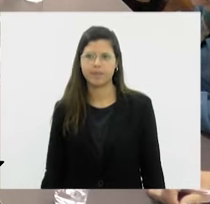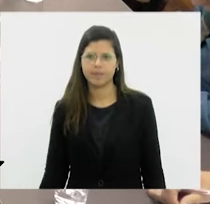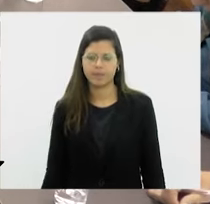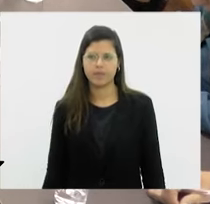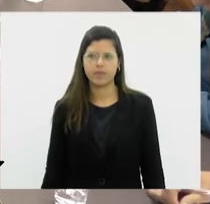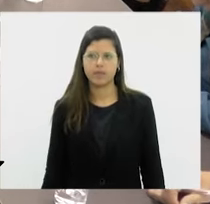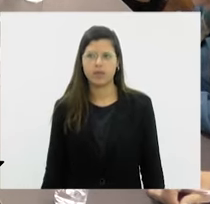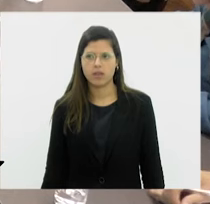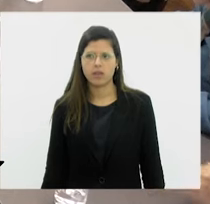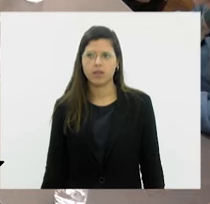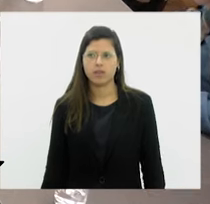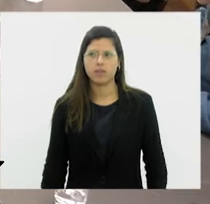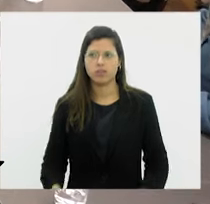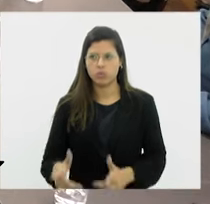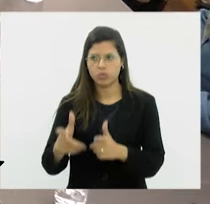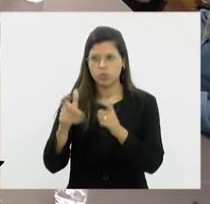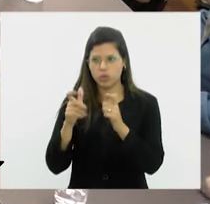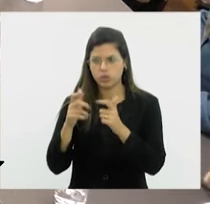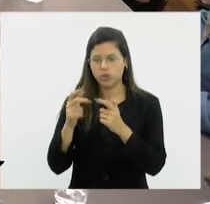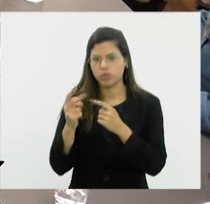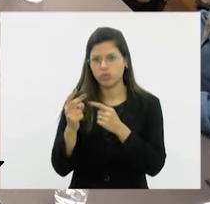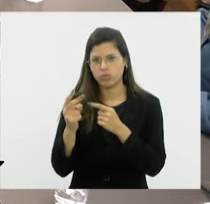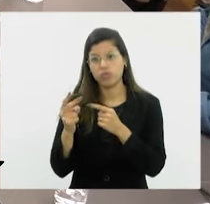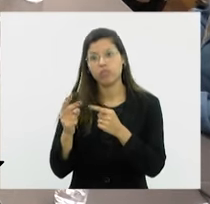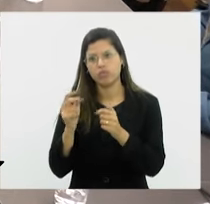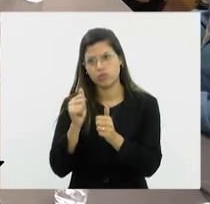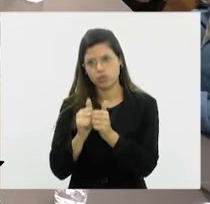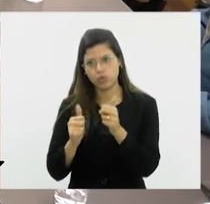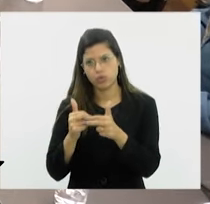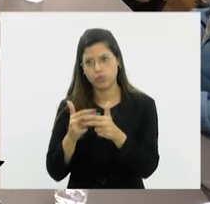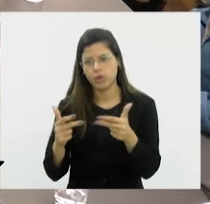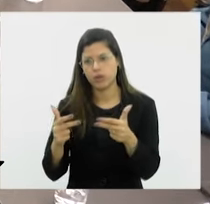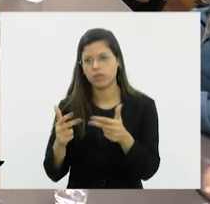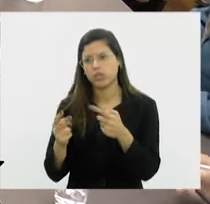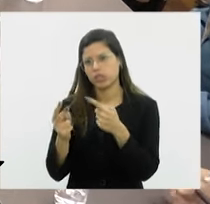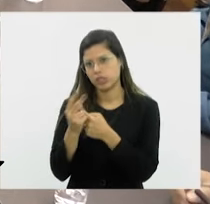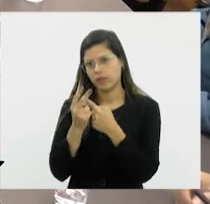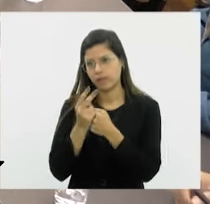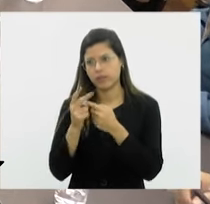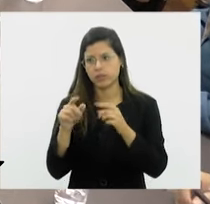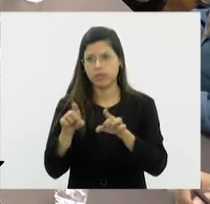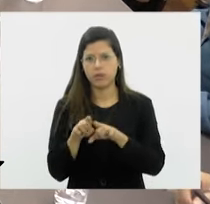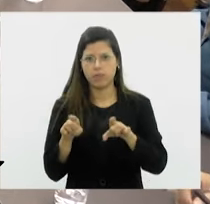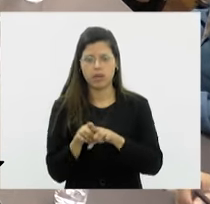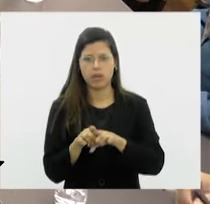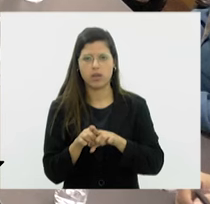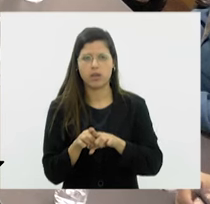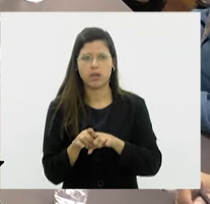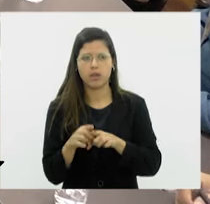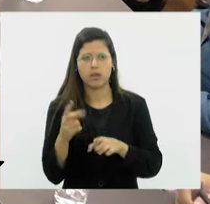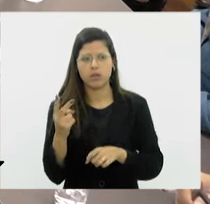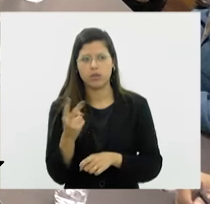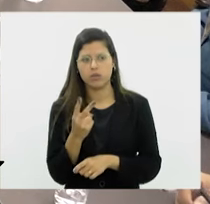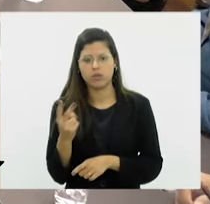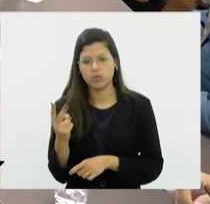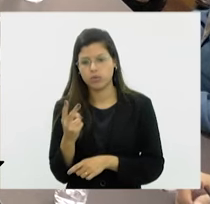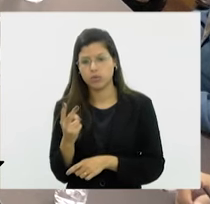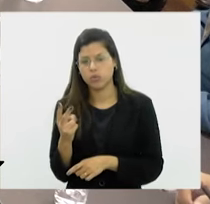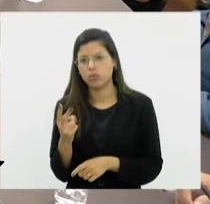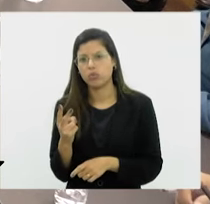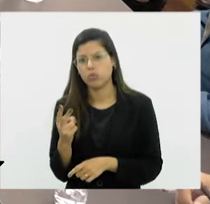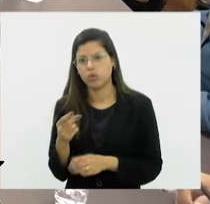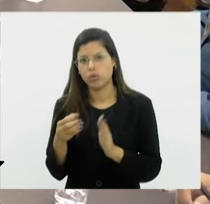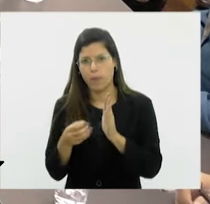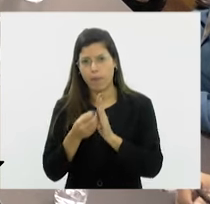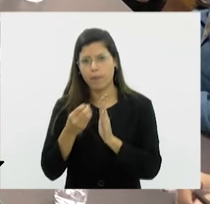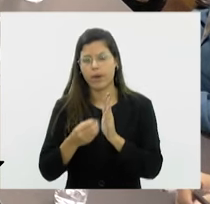aí parto do tiro desportivo e de defesa. E aí, por óbvio, como serão dois pareceres, mantenham os municípios, que são os municípios